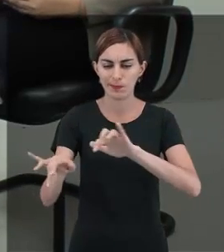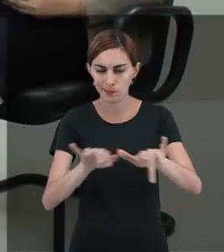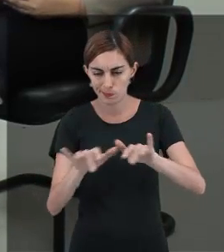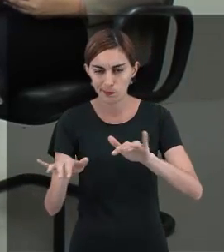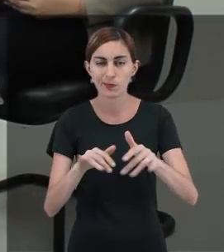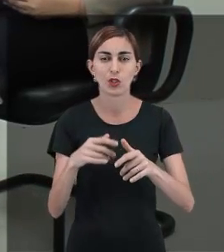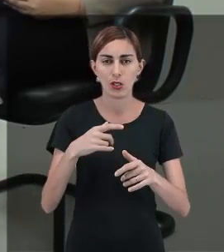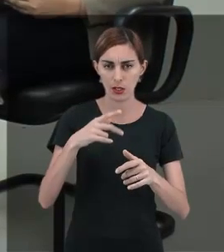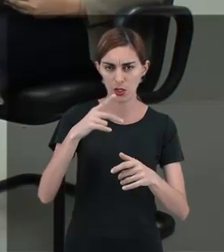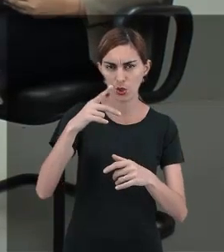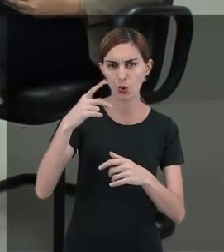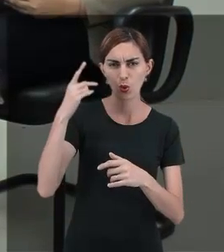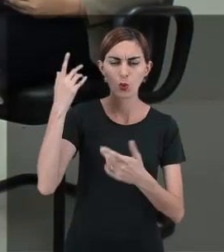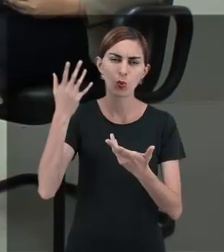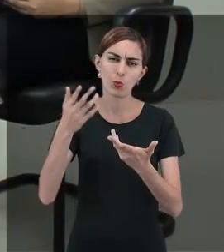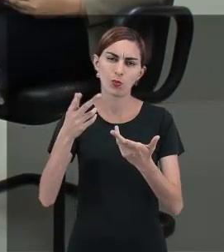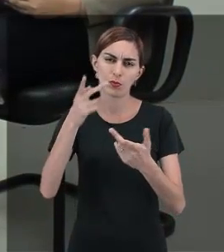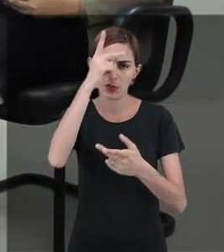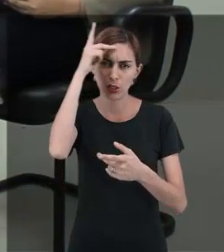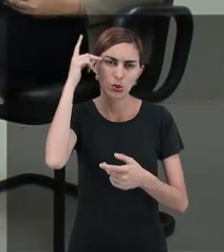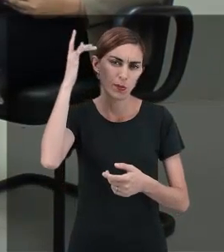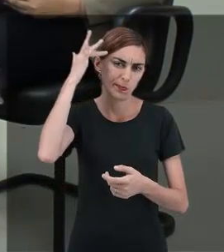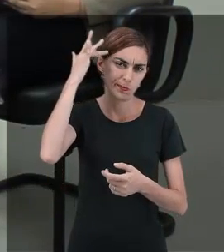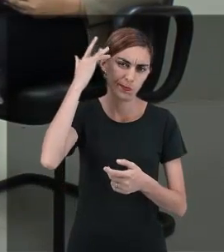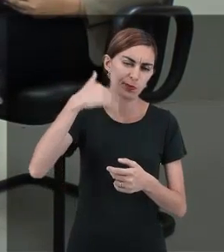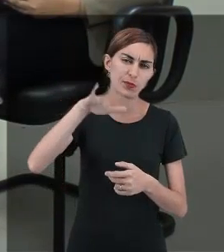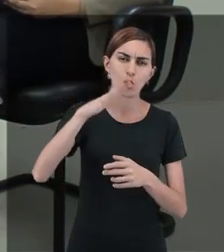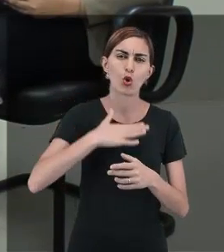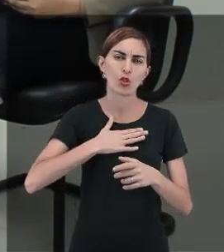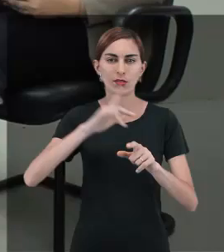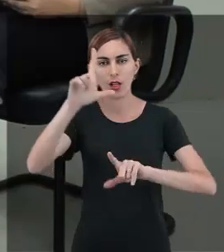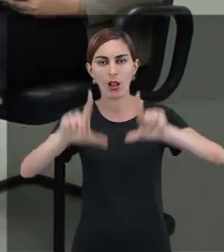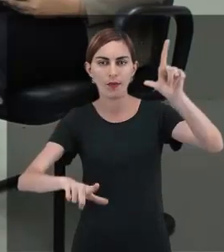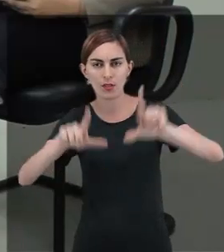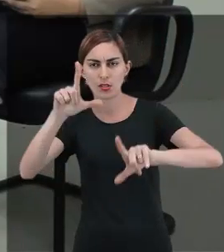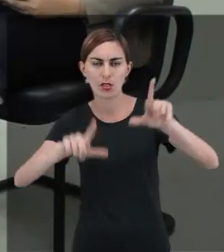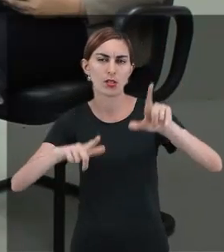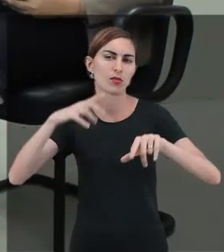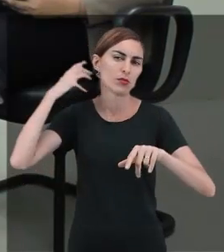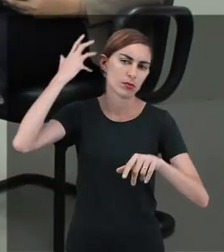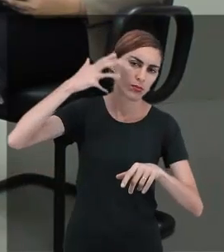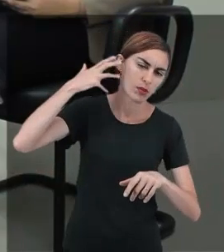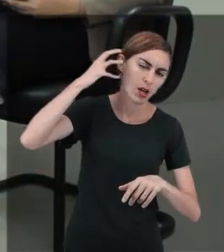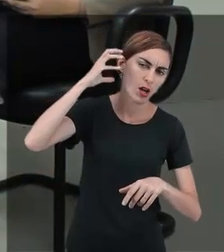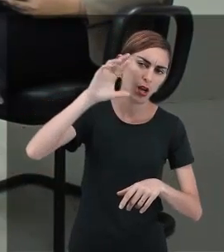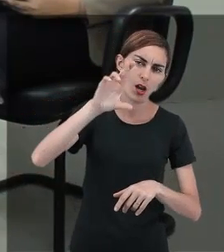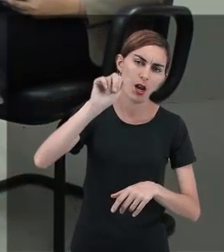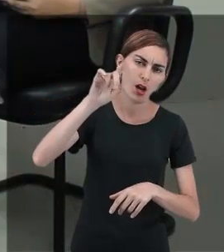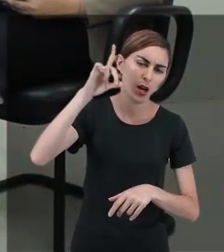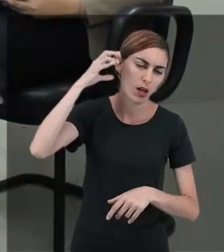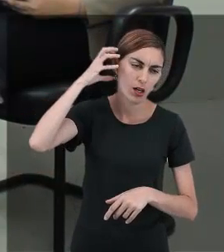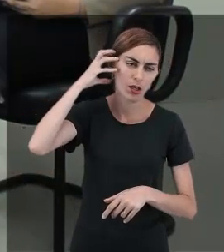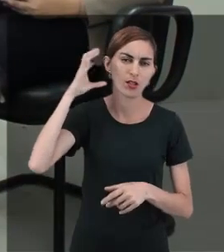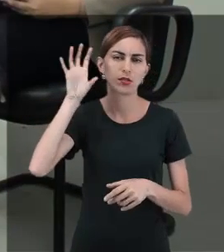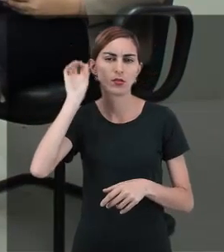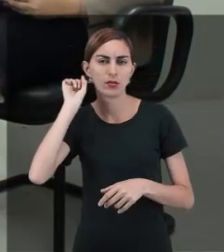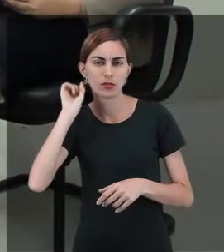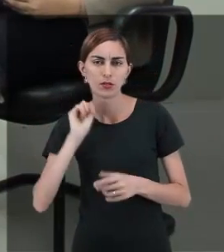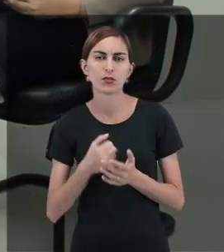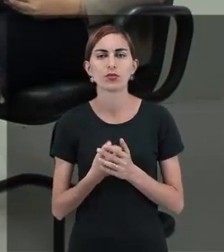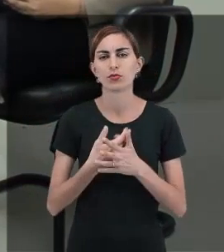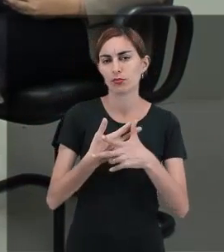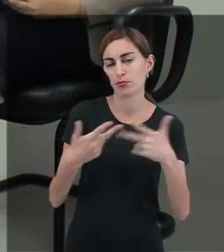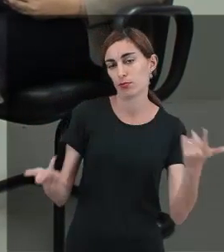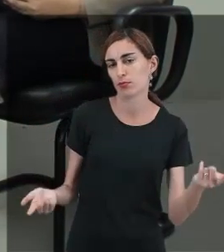mais maduro, ele já não absorve tão bem isso aí. Então, depende do público, eu tenho que trabalhar a melhor comunicação. Não adianta falar mandarim para quem não entende nem o